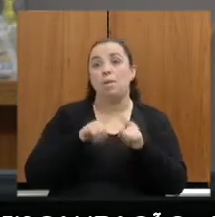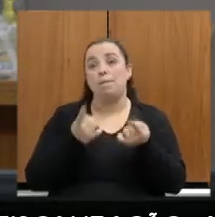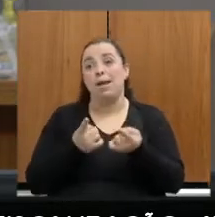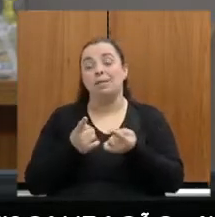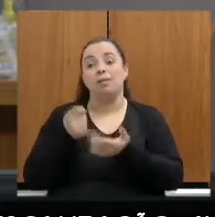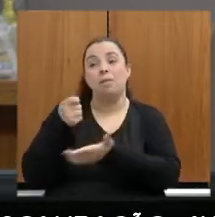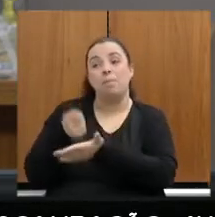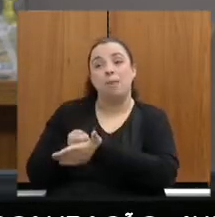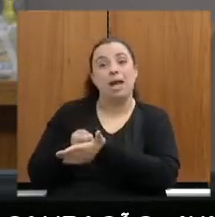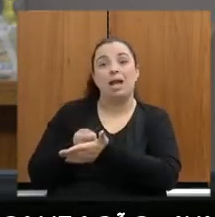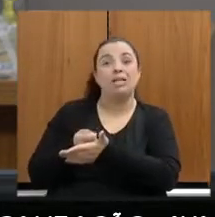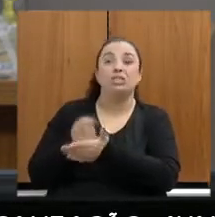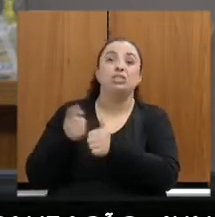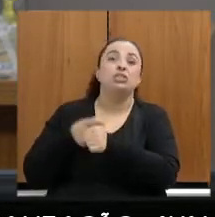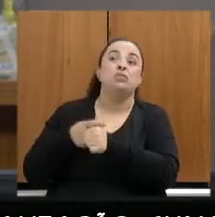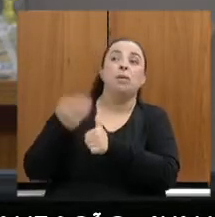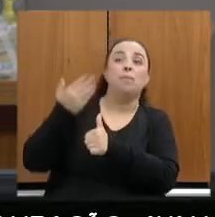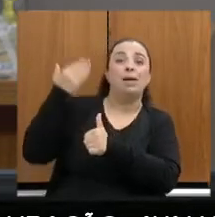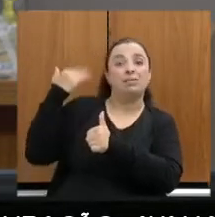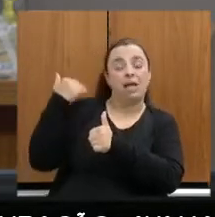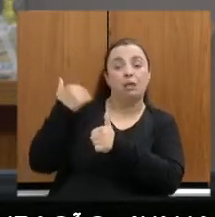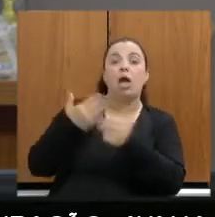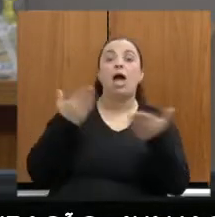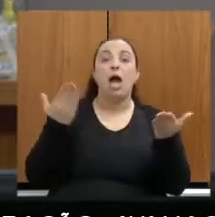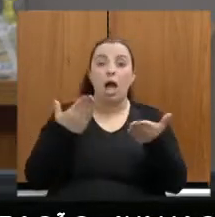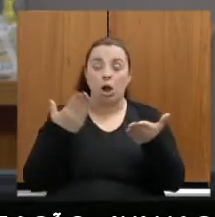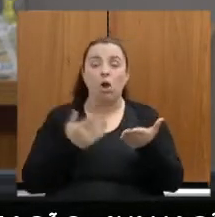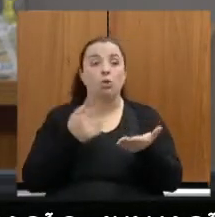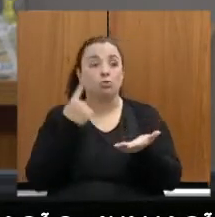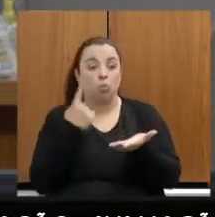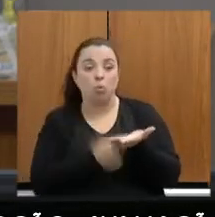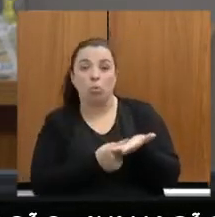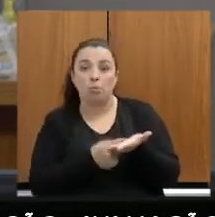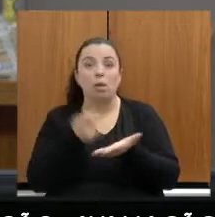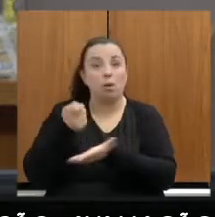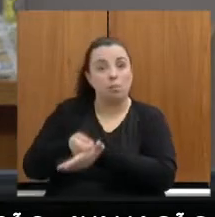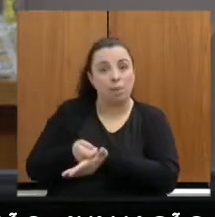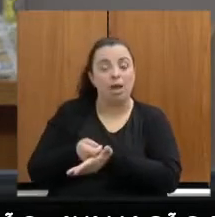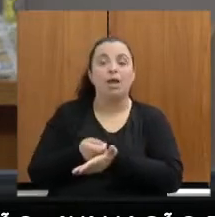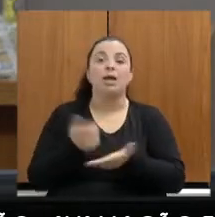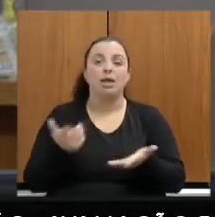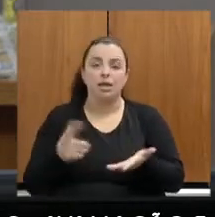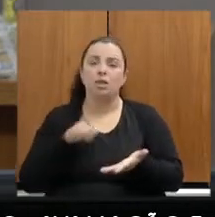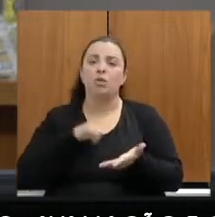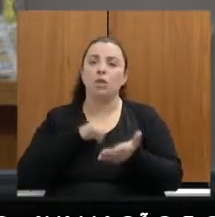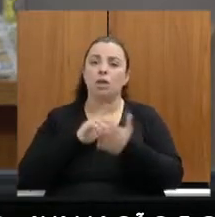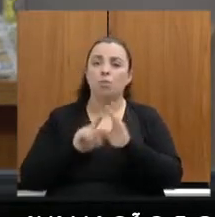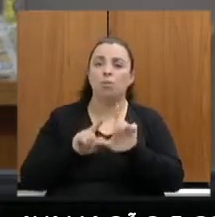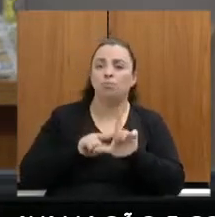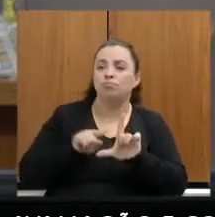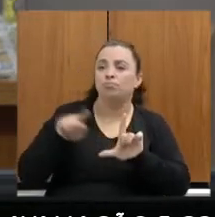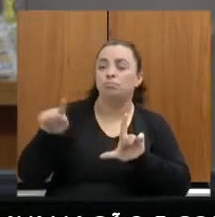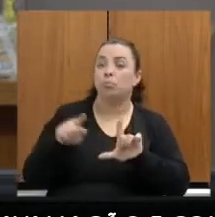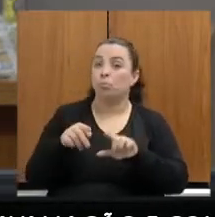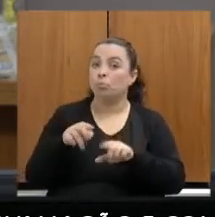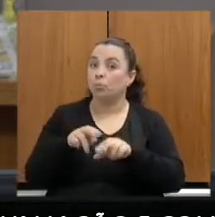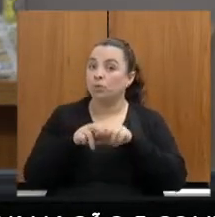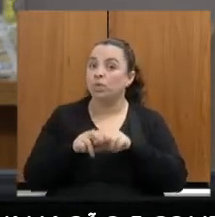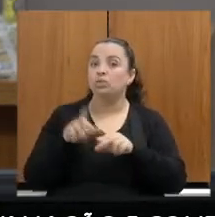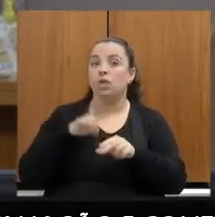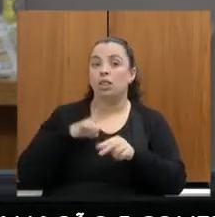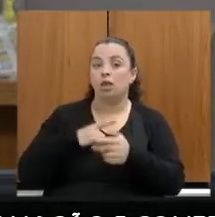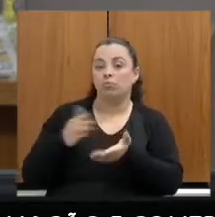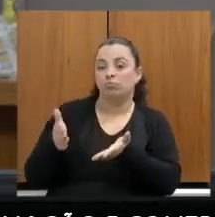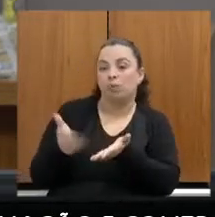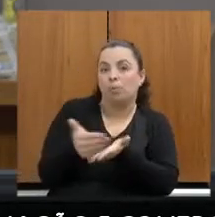anteriores Mas de qualquer forma a gente ver uma progressão aí do empenhado pelo aumento da arrecadação e